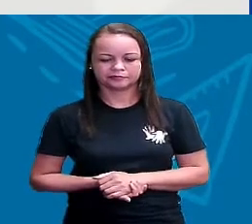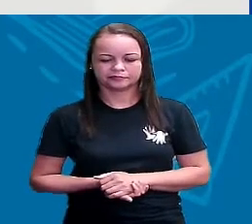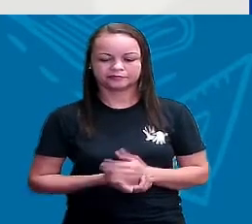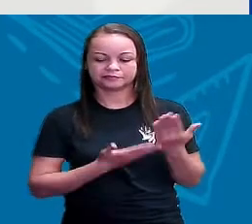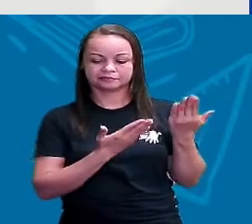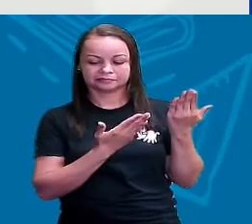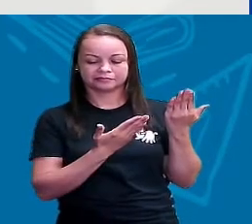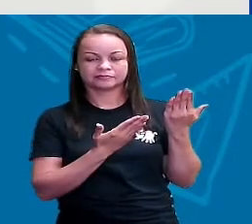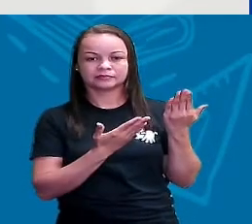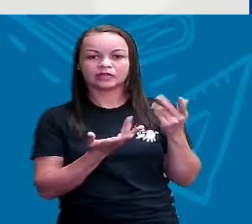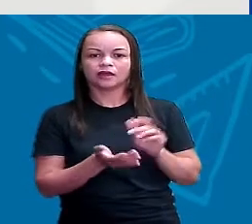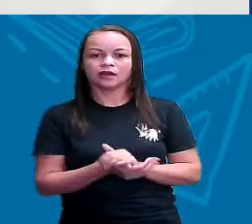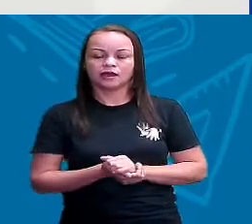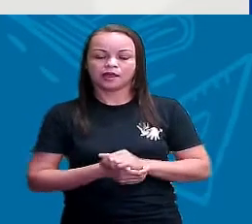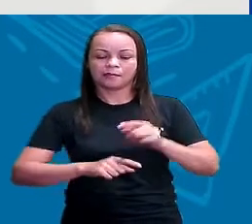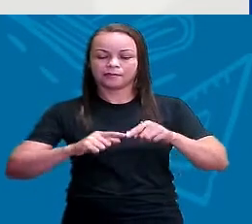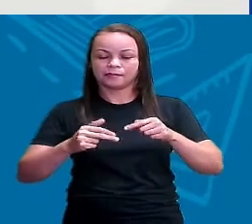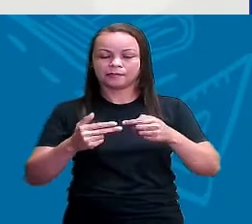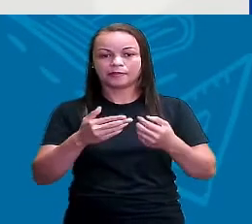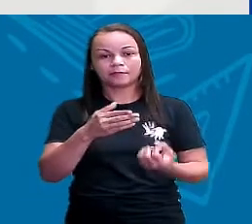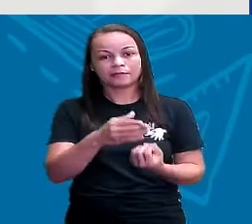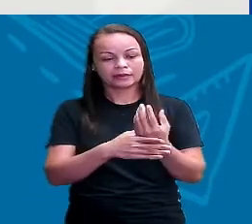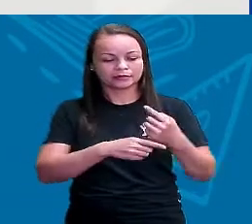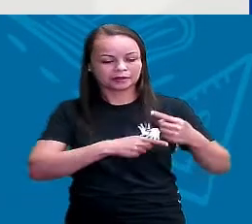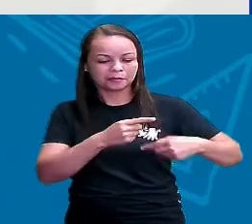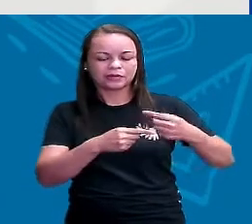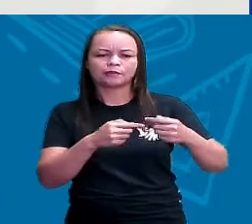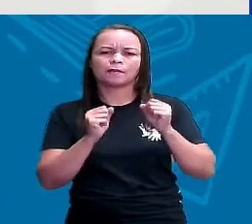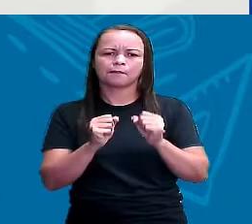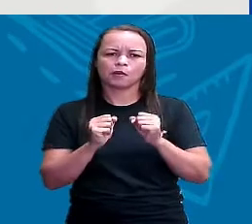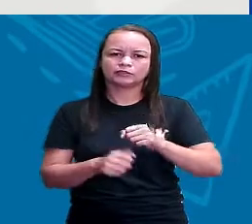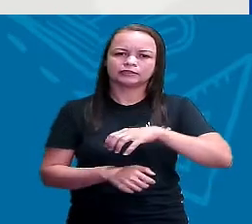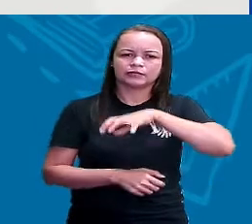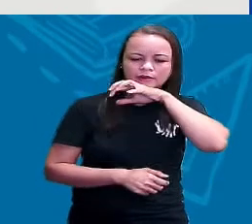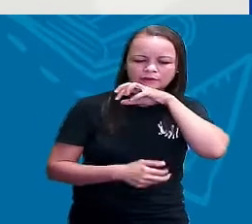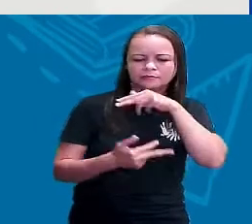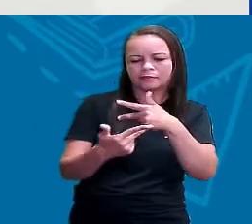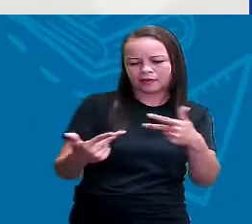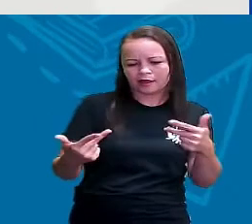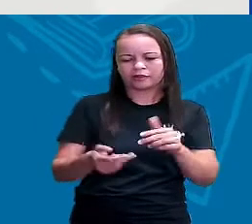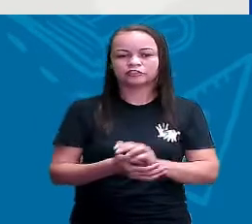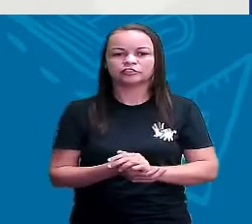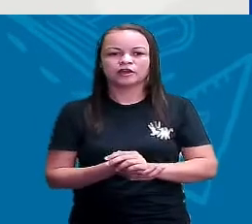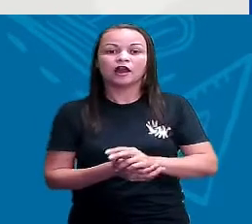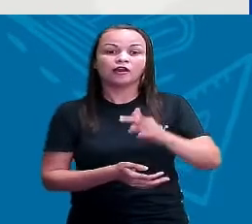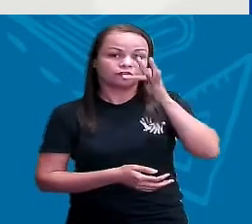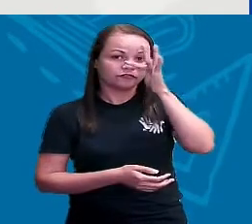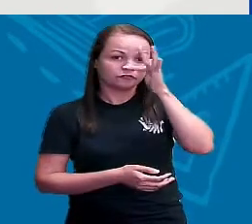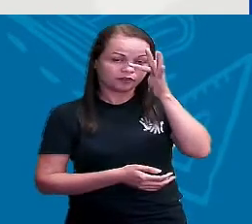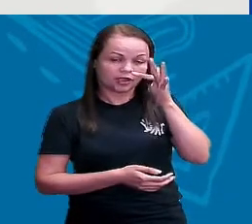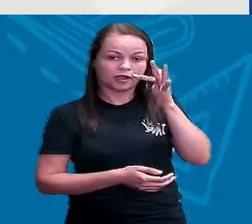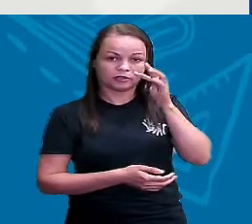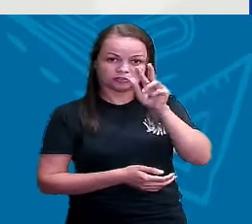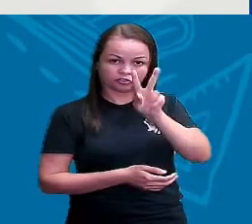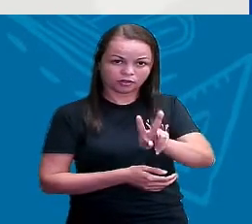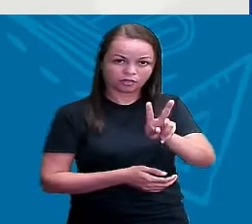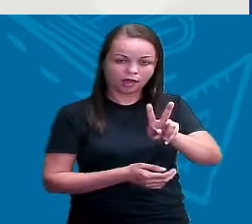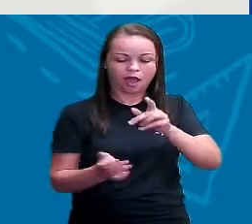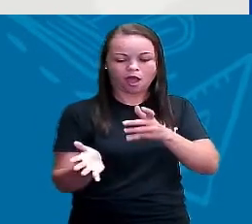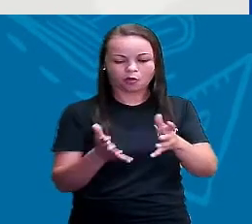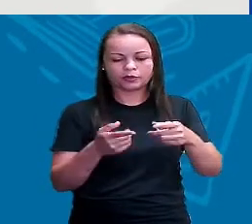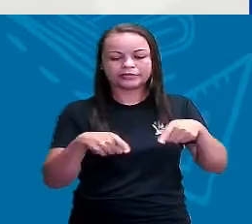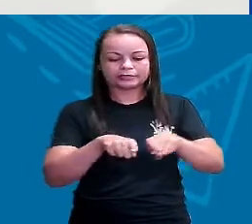Aqui, ó. A matéria-prima também pode ser animal, vegetal ou mineral. Realmente pode ser utilizada